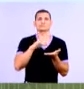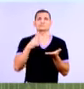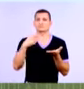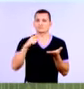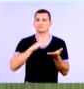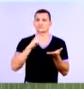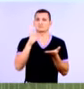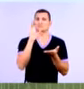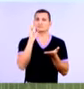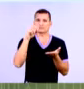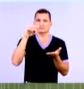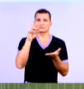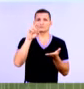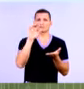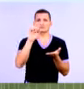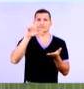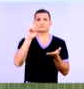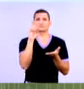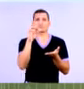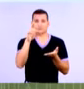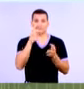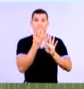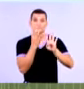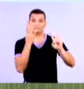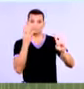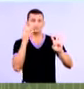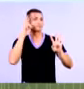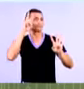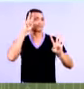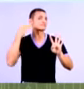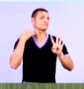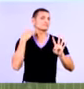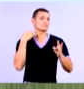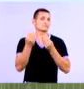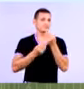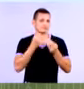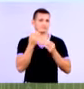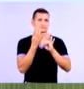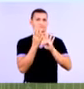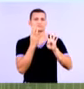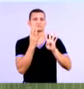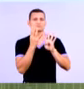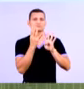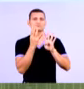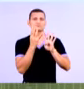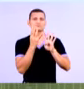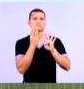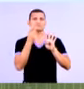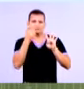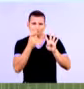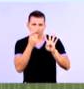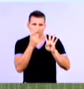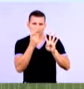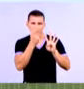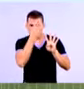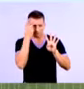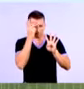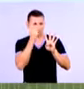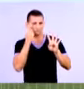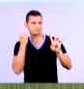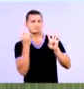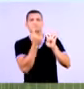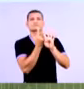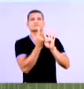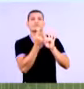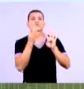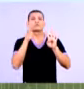eu lembro da minha fila do banco. Sempre que chega alguém na minha fila, né, aonde ele é inserido? No final da fila. Então, na fila,